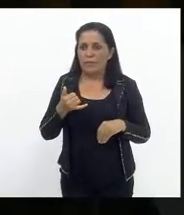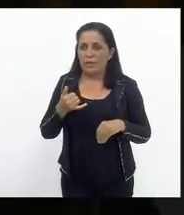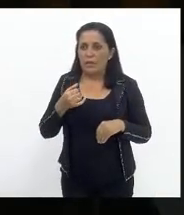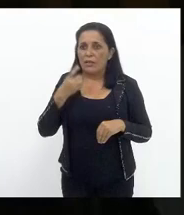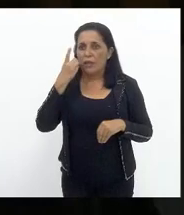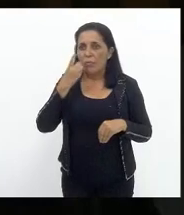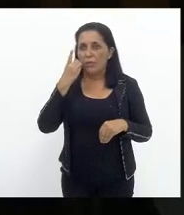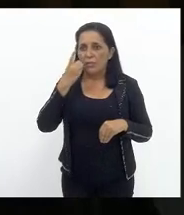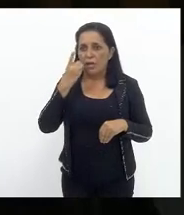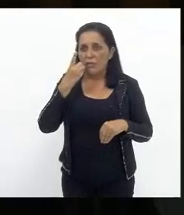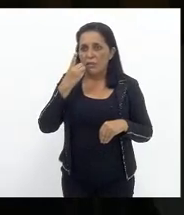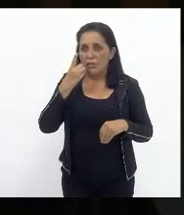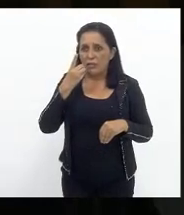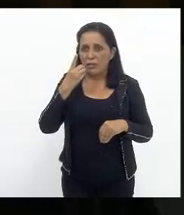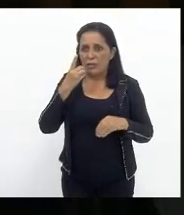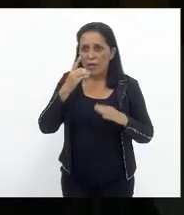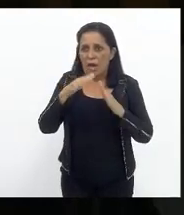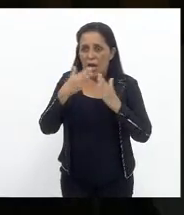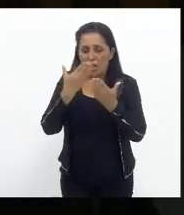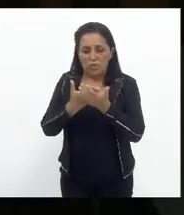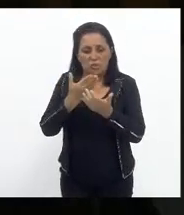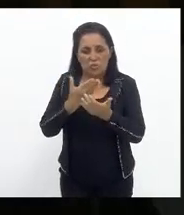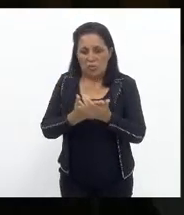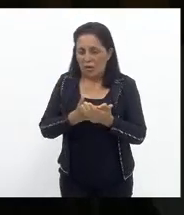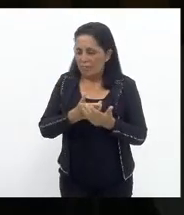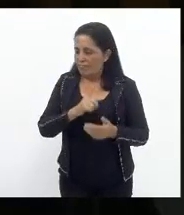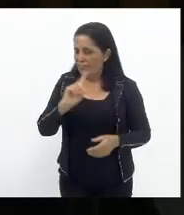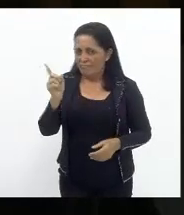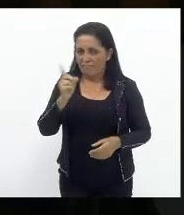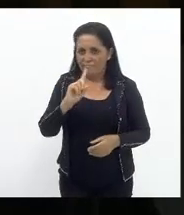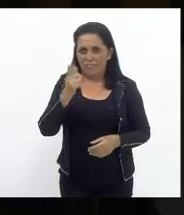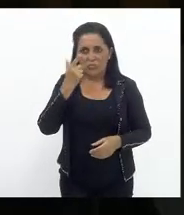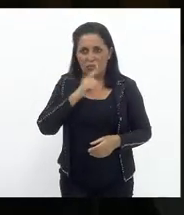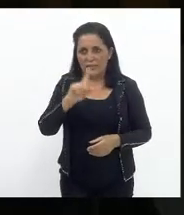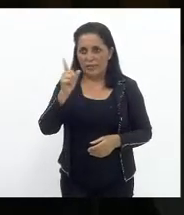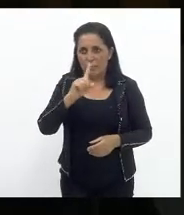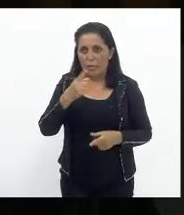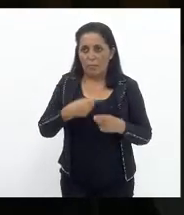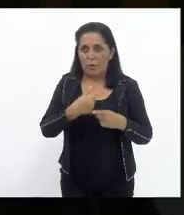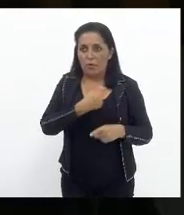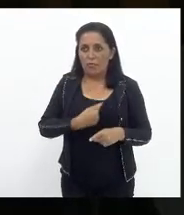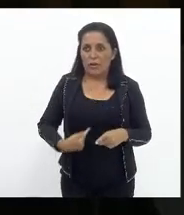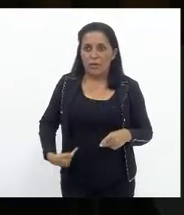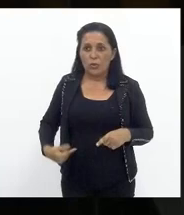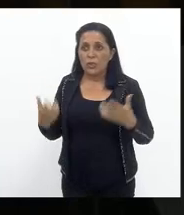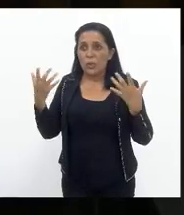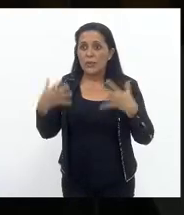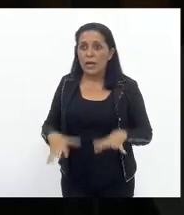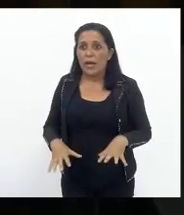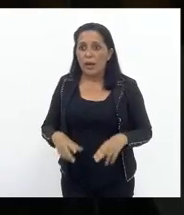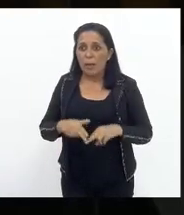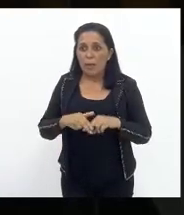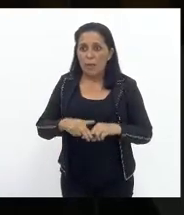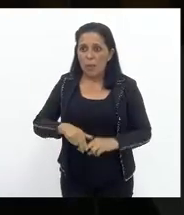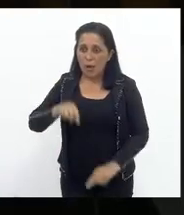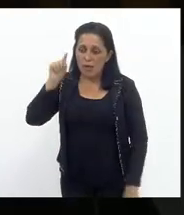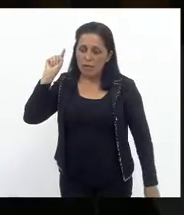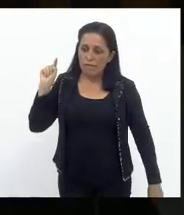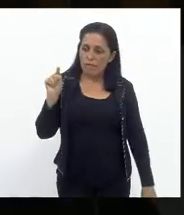deputada, a escola não vai sair. Não vai sair porque o governador não quer que saia por causa da